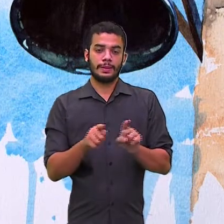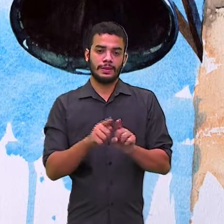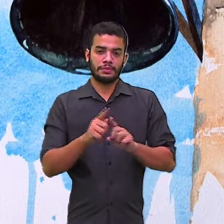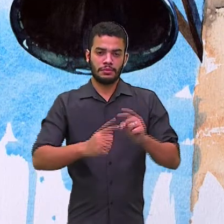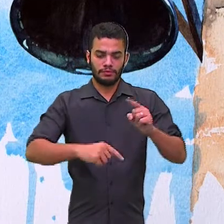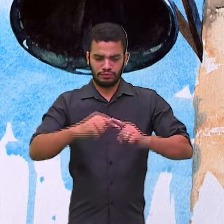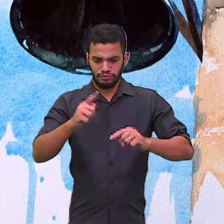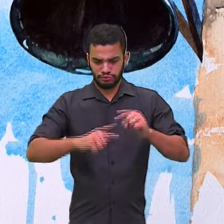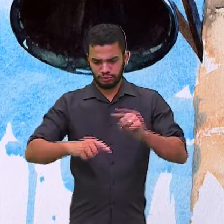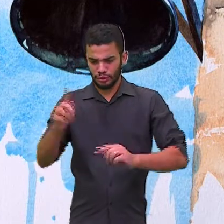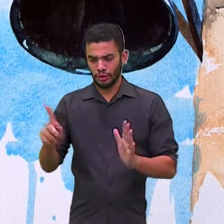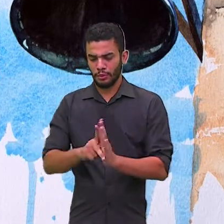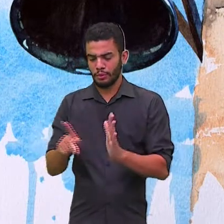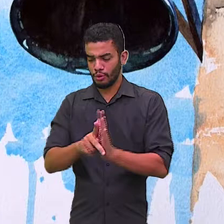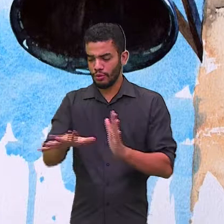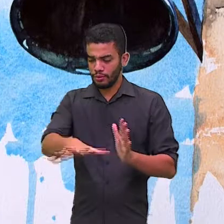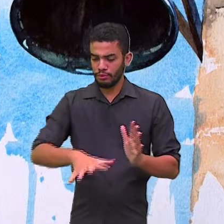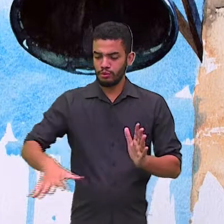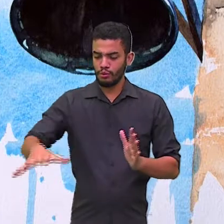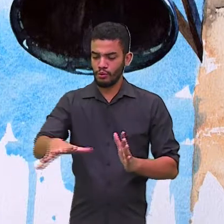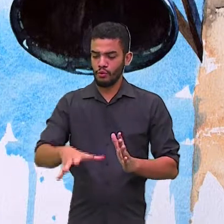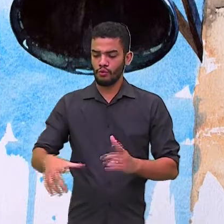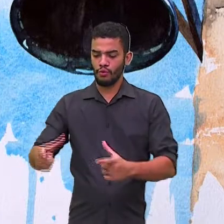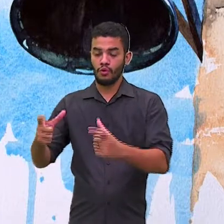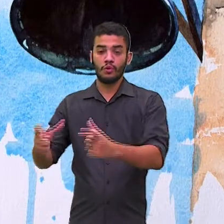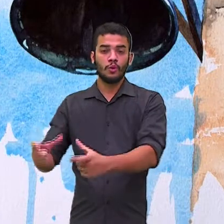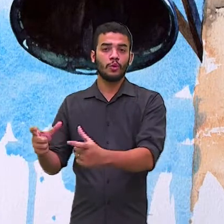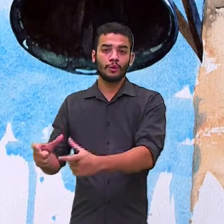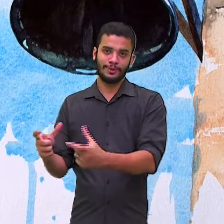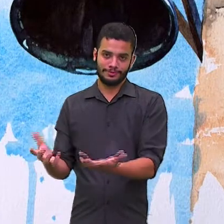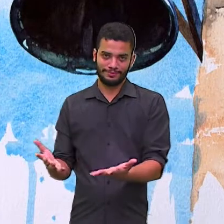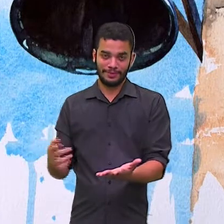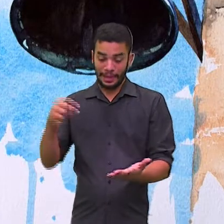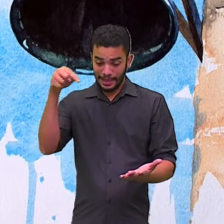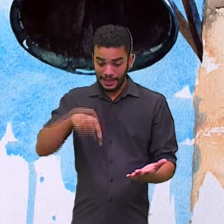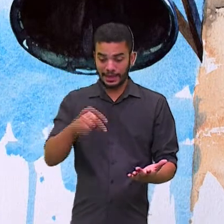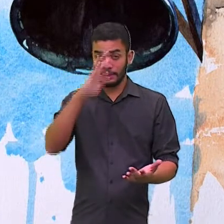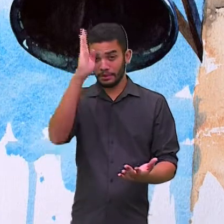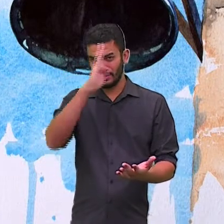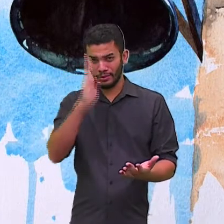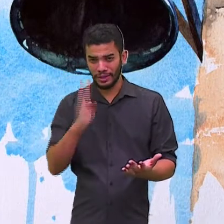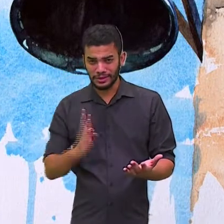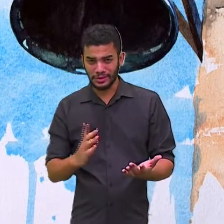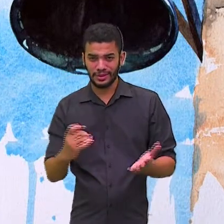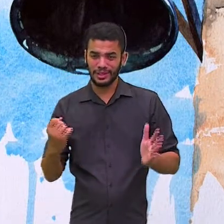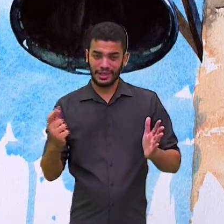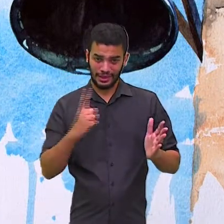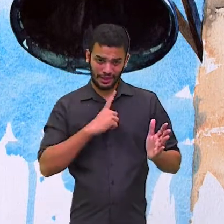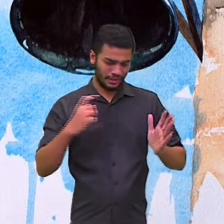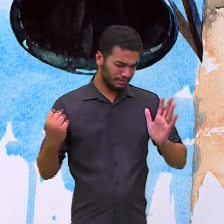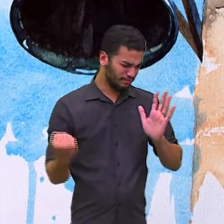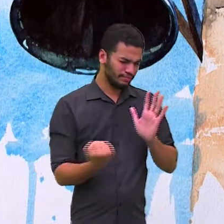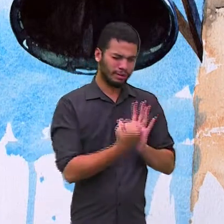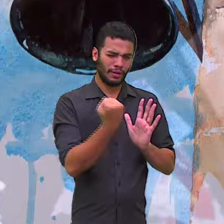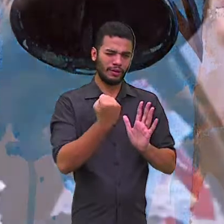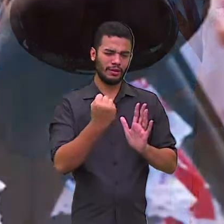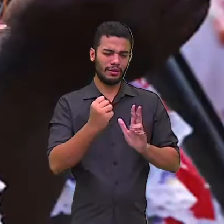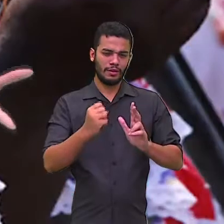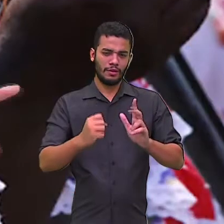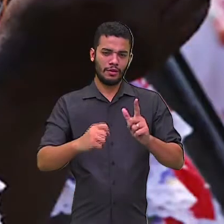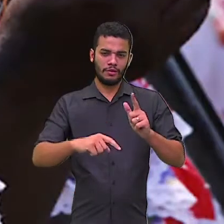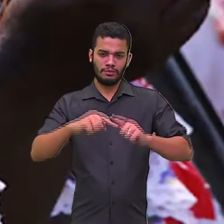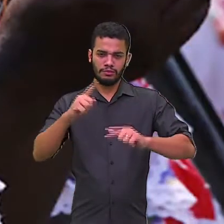de uma região. E o Brasil é campeão em patrimônio natural,